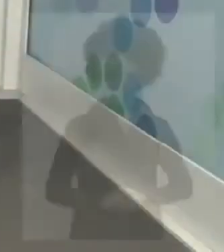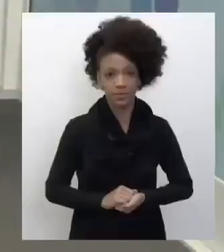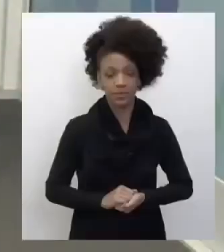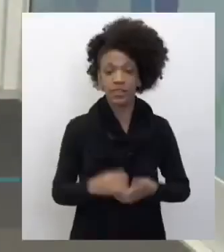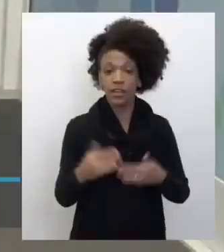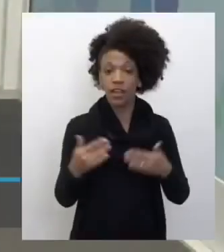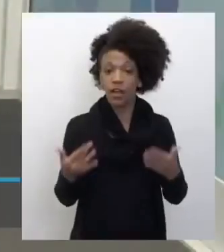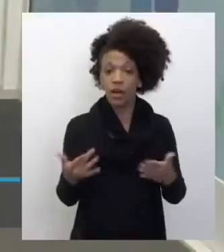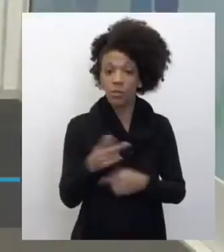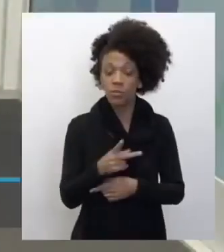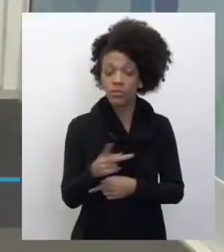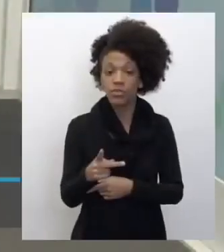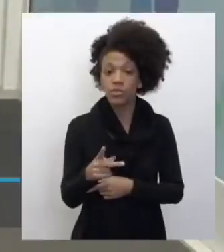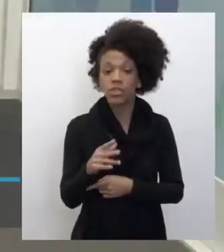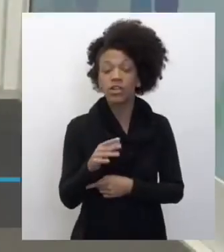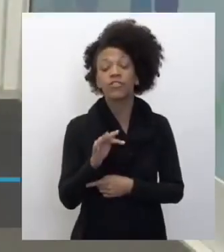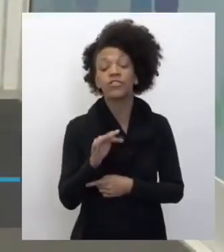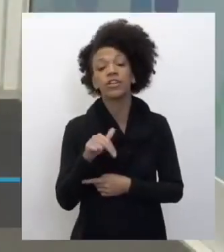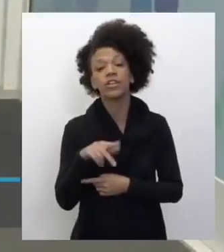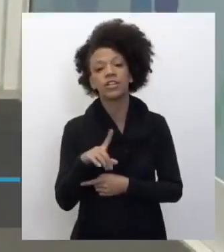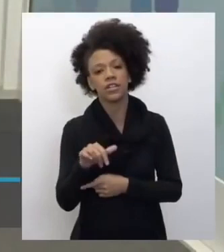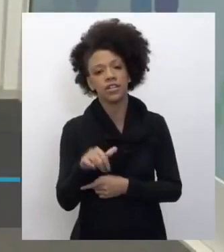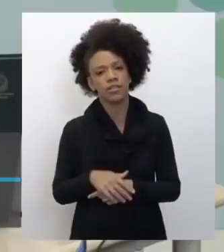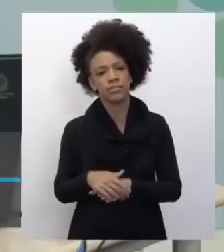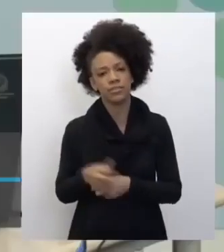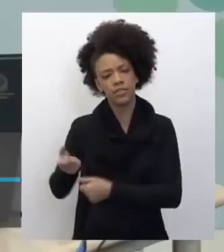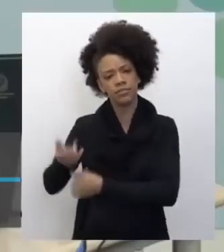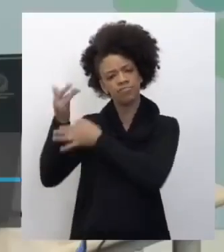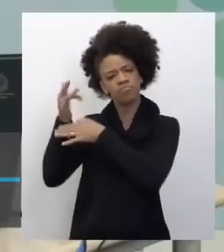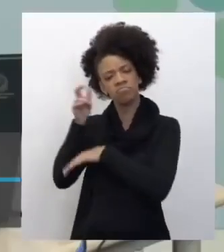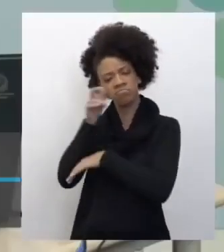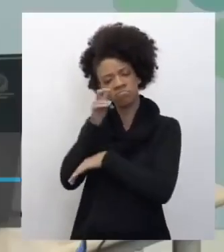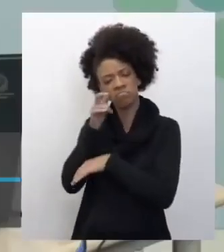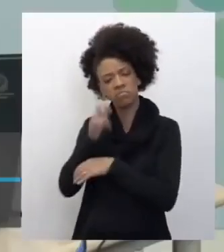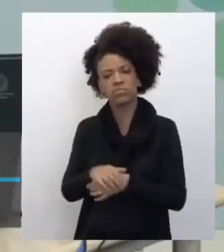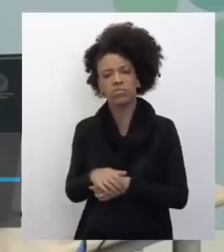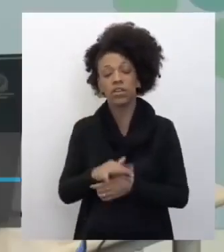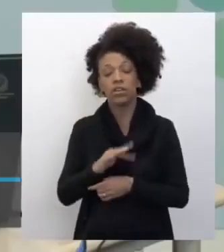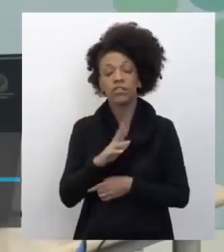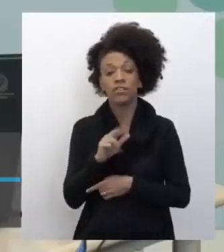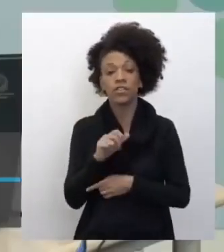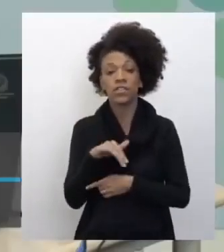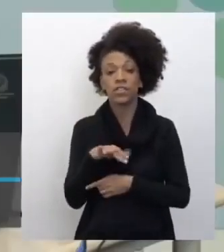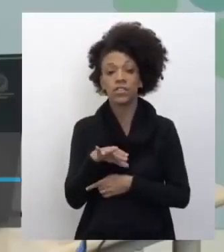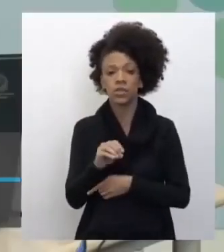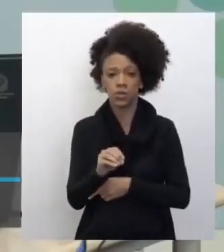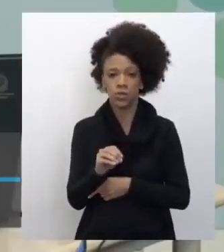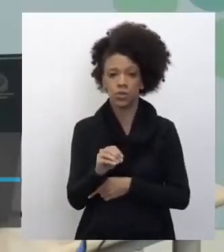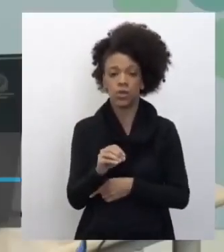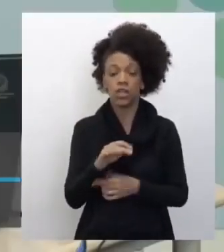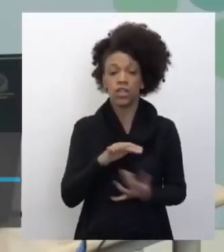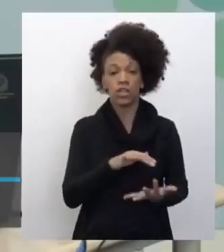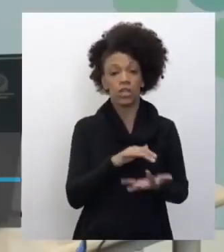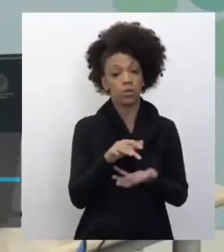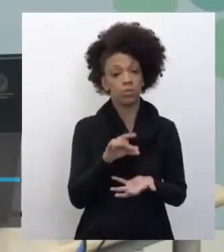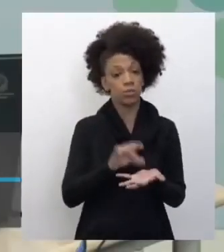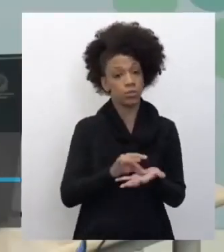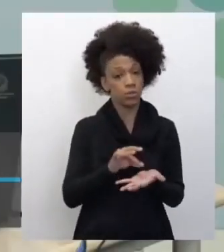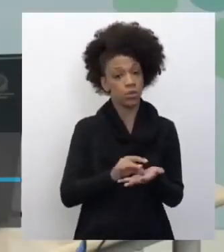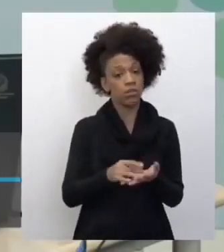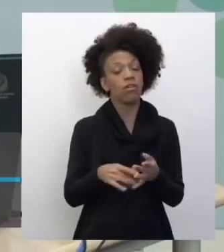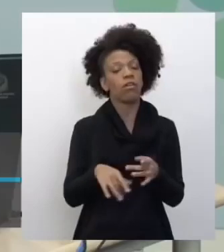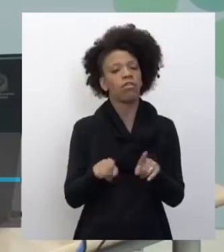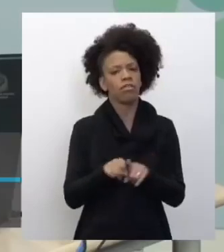Olha só, professora Fernanda, algumas interações aqui interessantes. O Francisco citou que no mundo real também tem